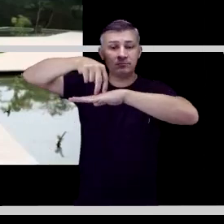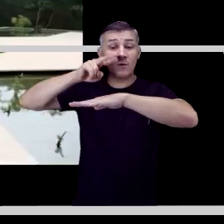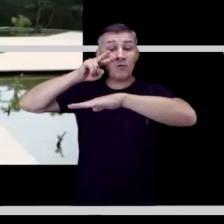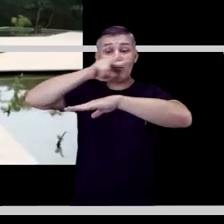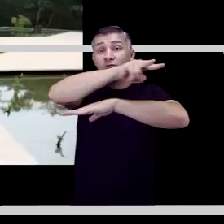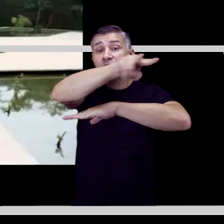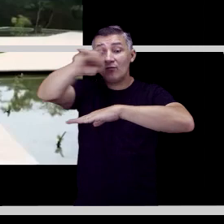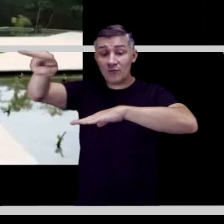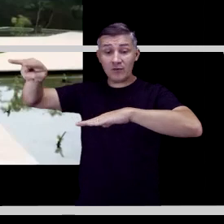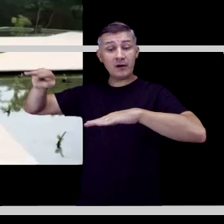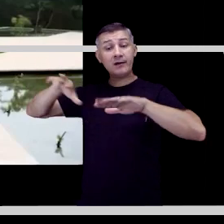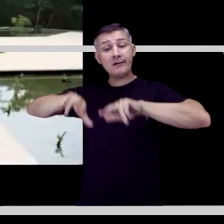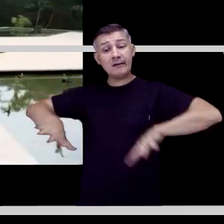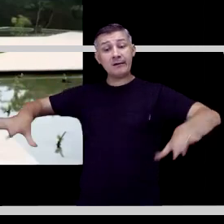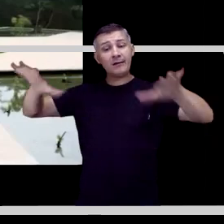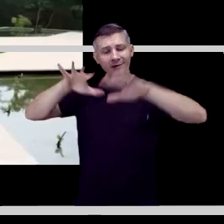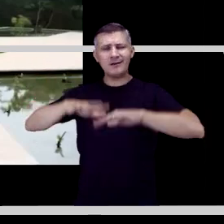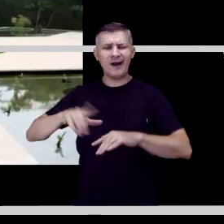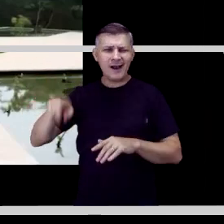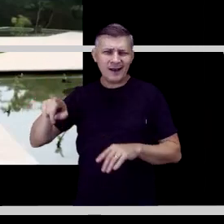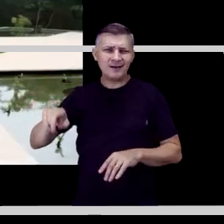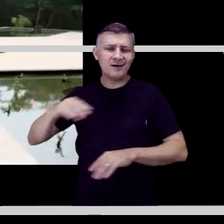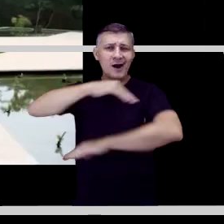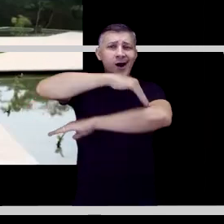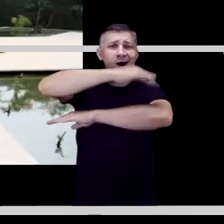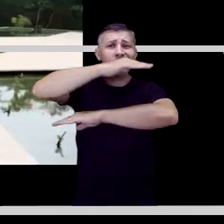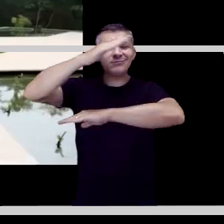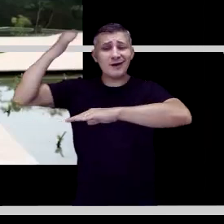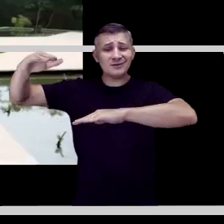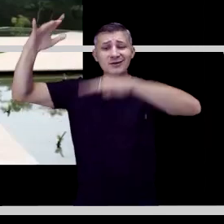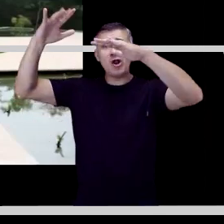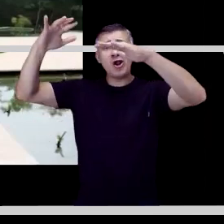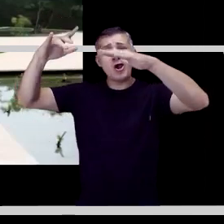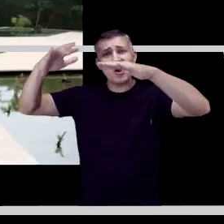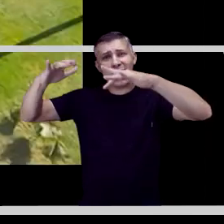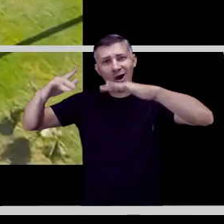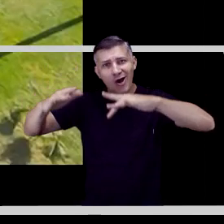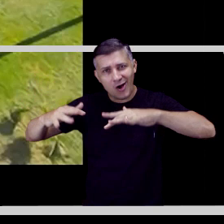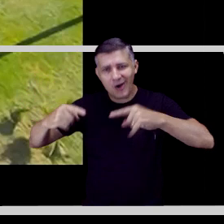paisagem. Aí é bem a bruma que dá o nome Abrumadinho à cidade, né? Pela manhã.